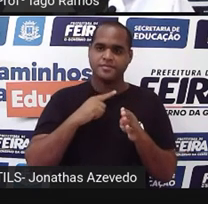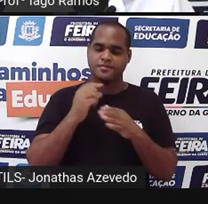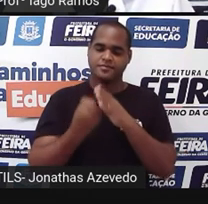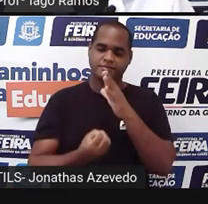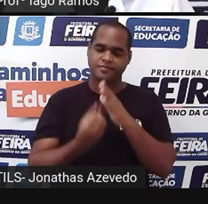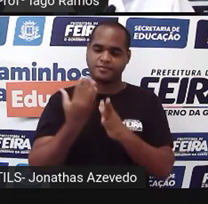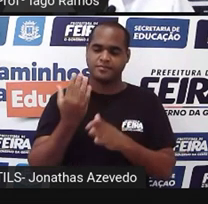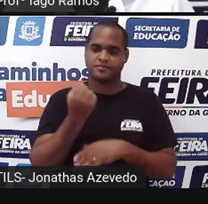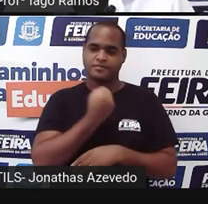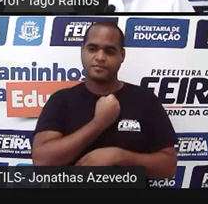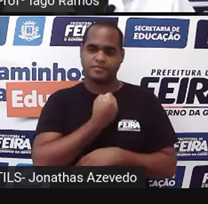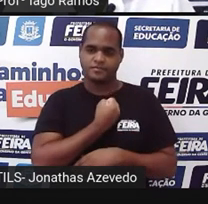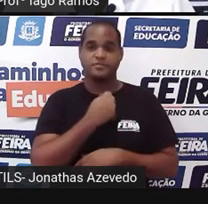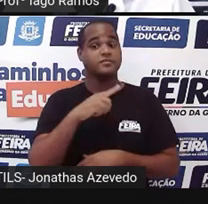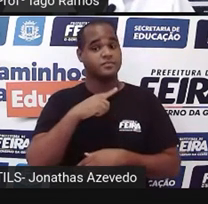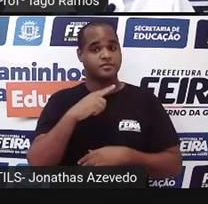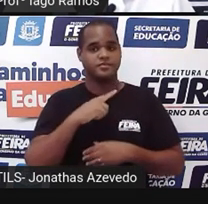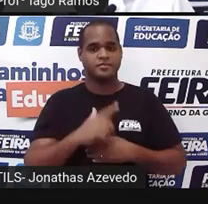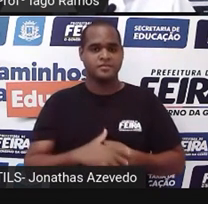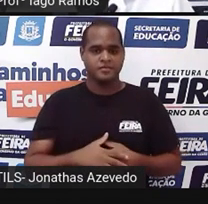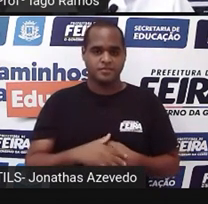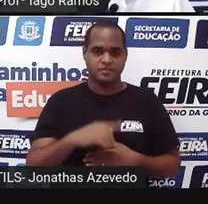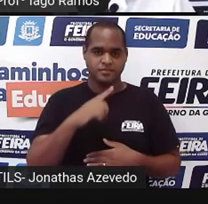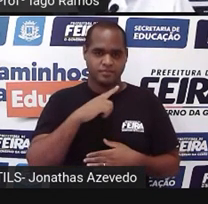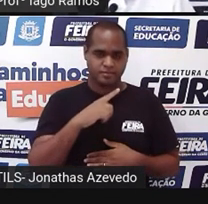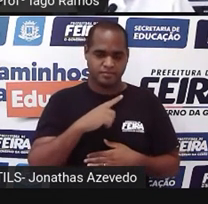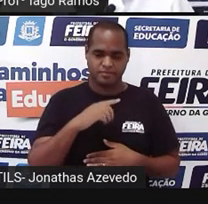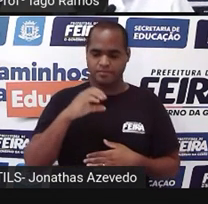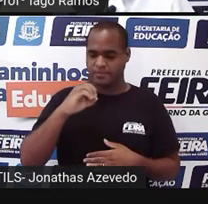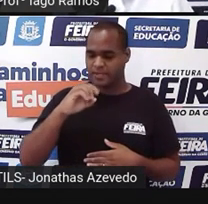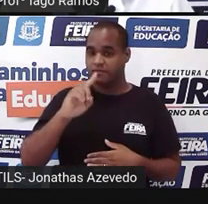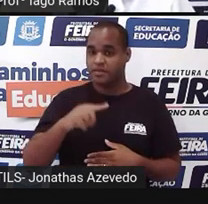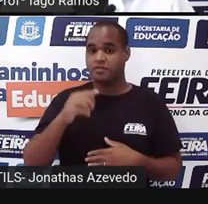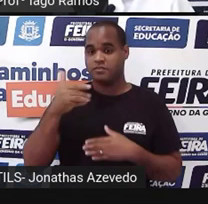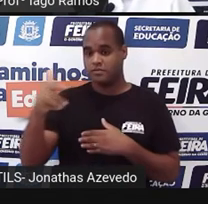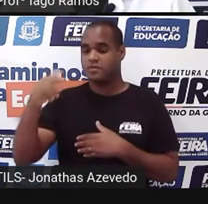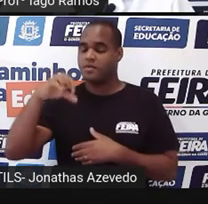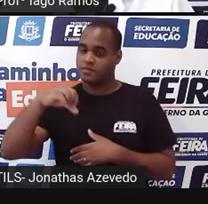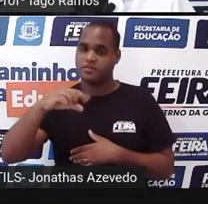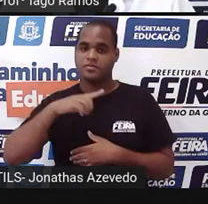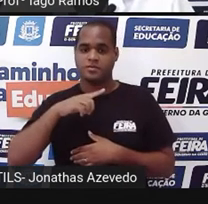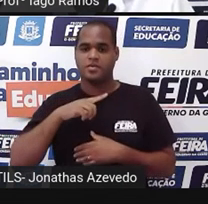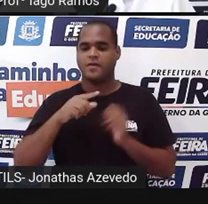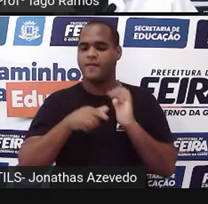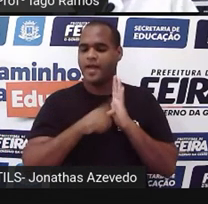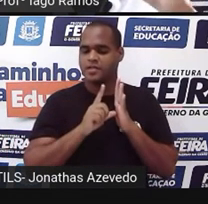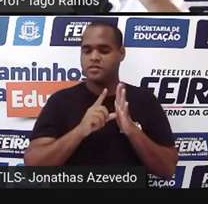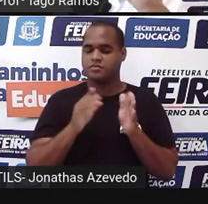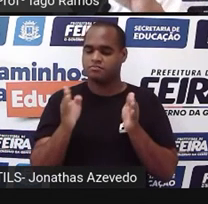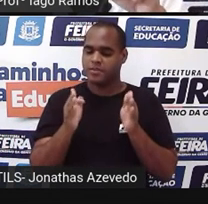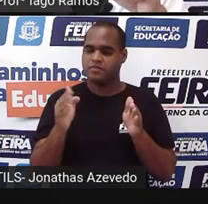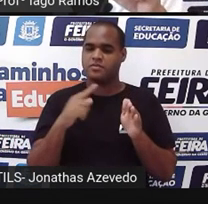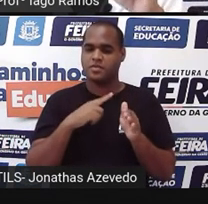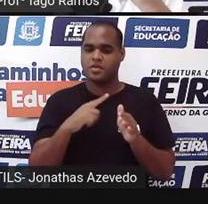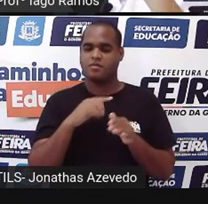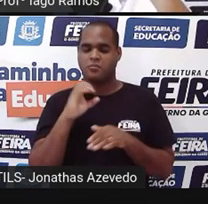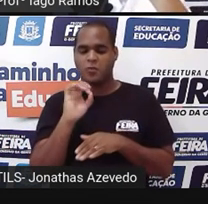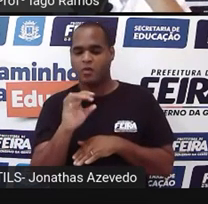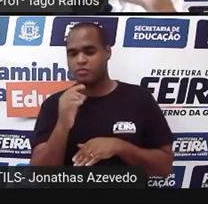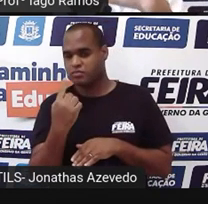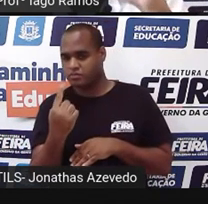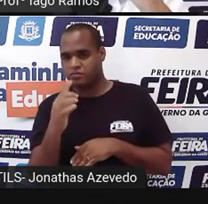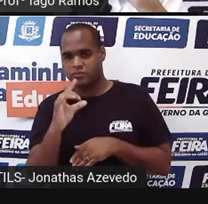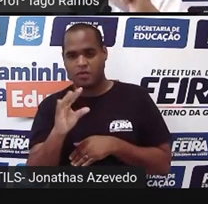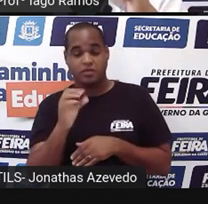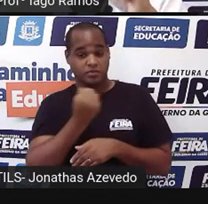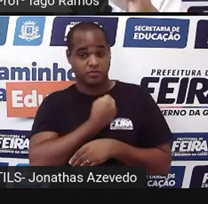faz aparecer um número tá que é o número zero que vai vir depois do nove esse o antiperiodo é um algarismo só